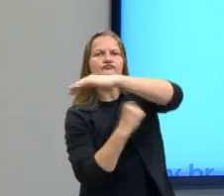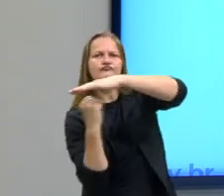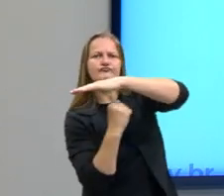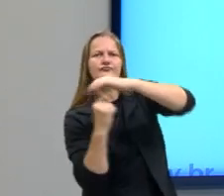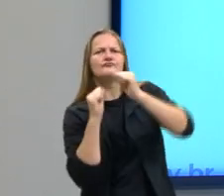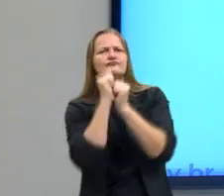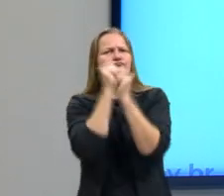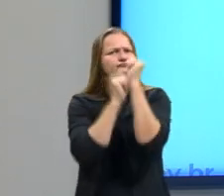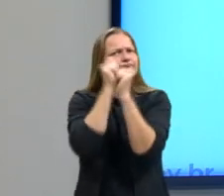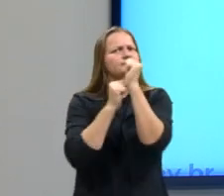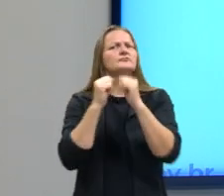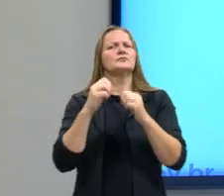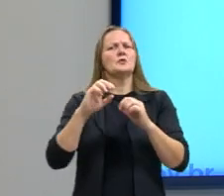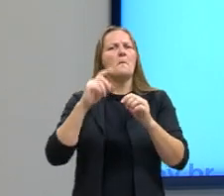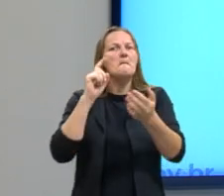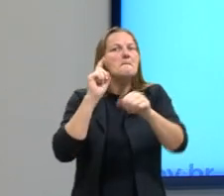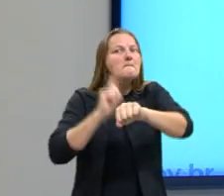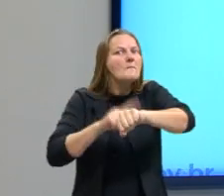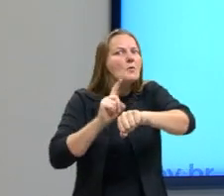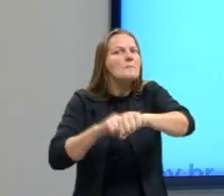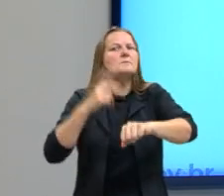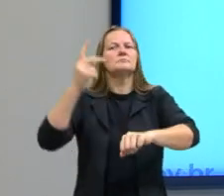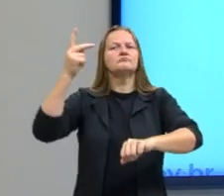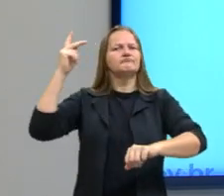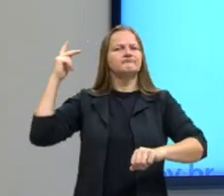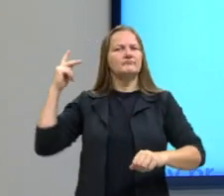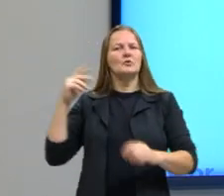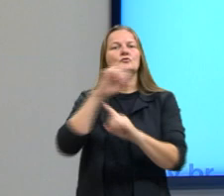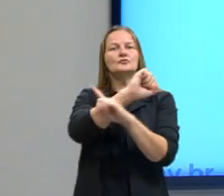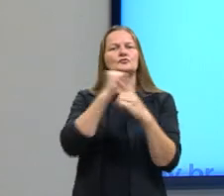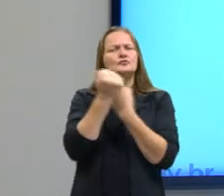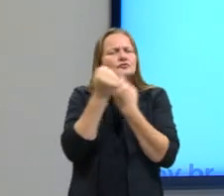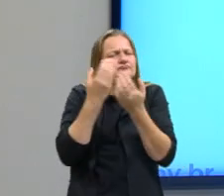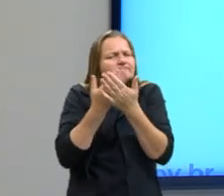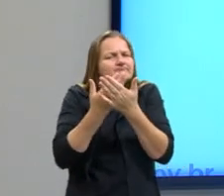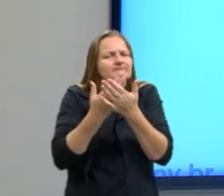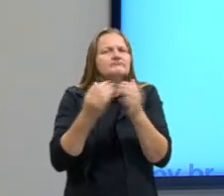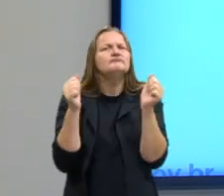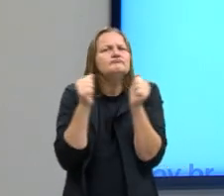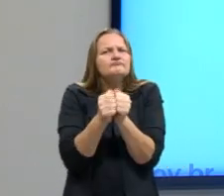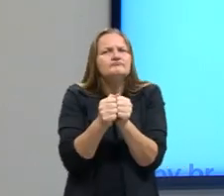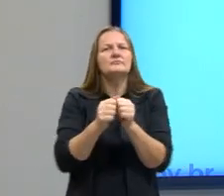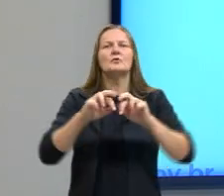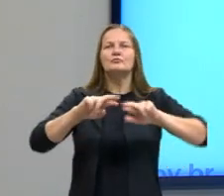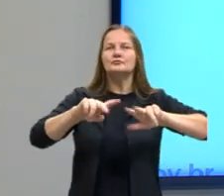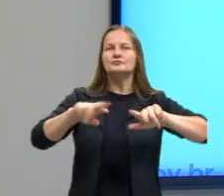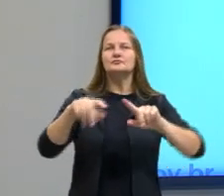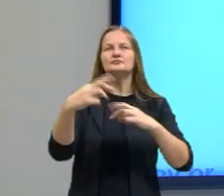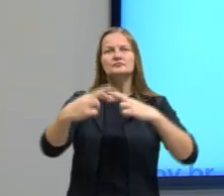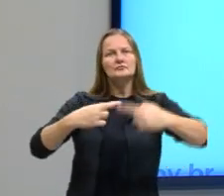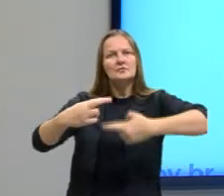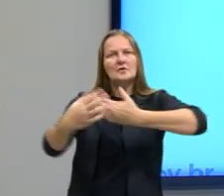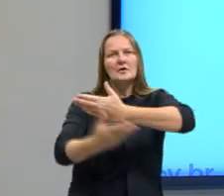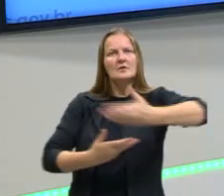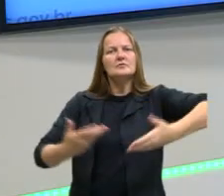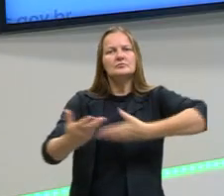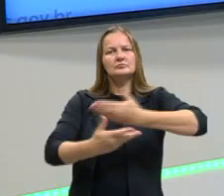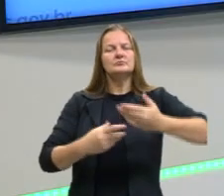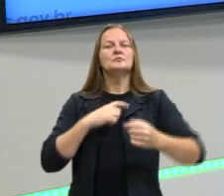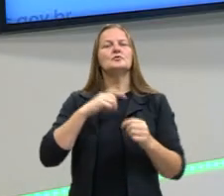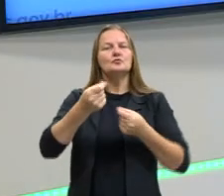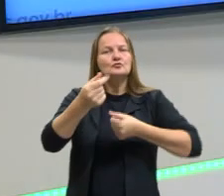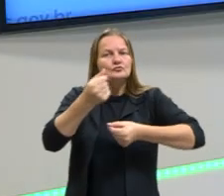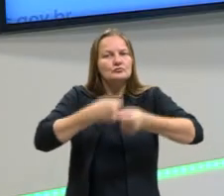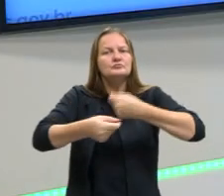esses momentos históricos que a Sociologia estuda e que modificam as relações econômicas